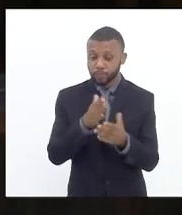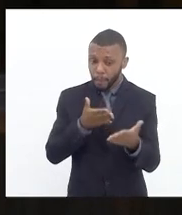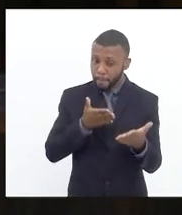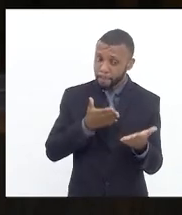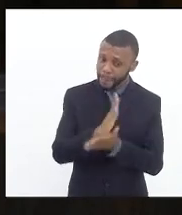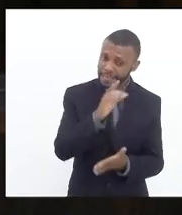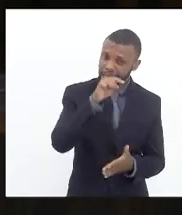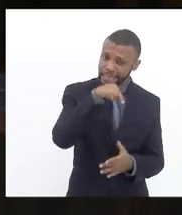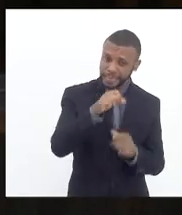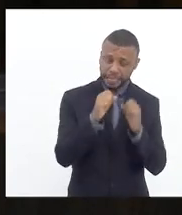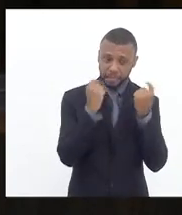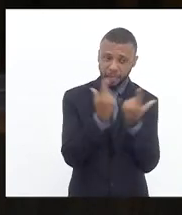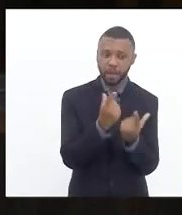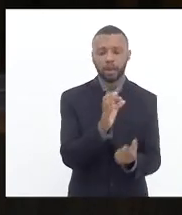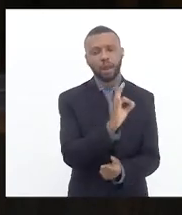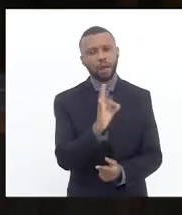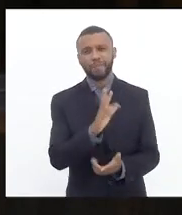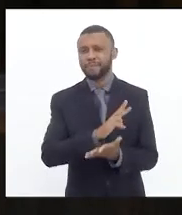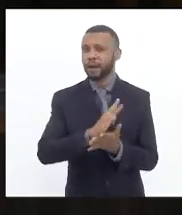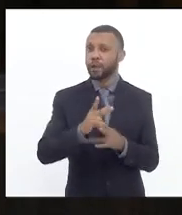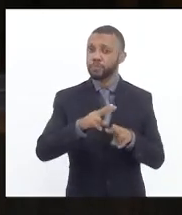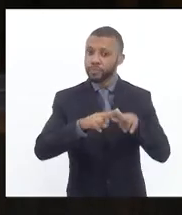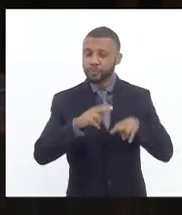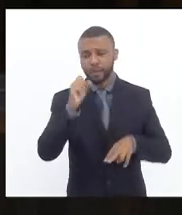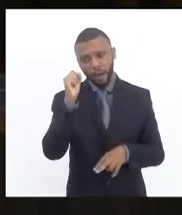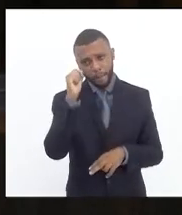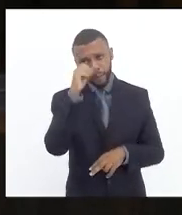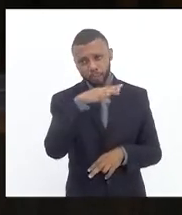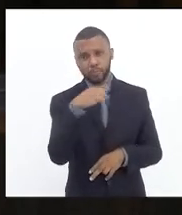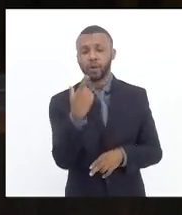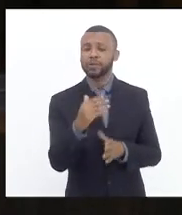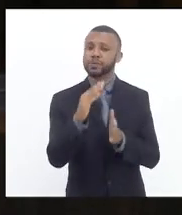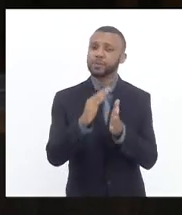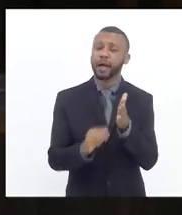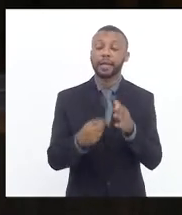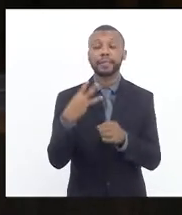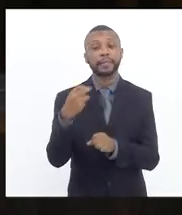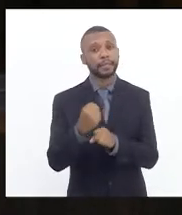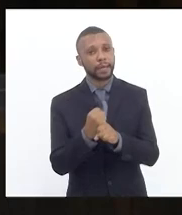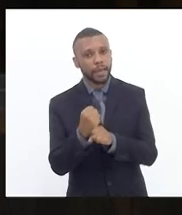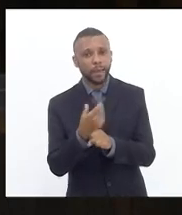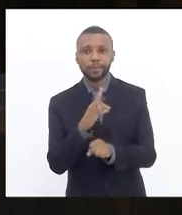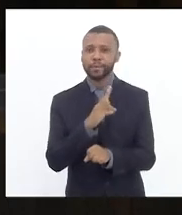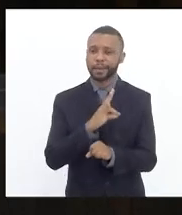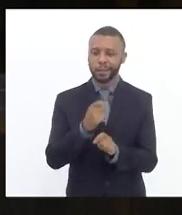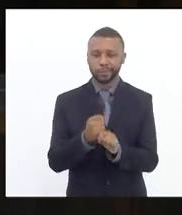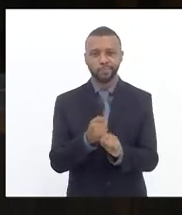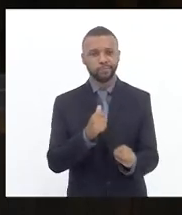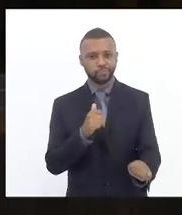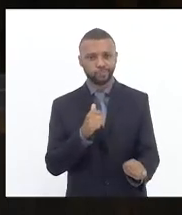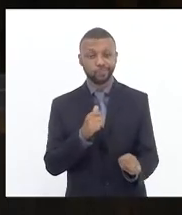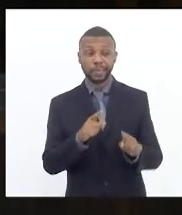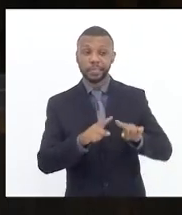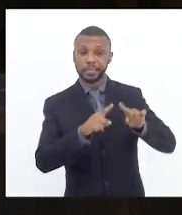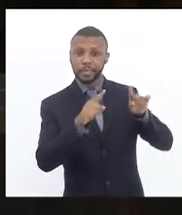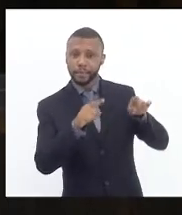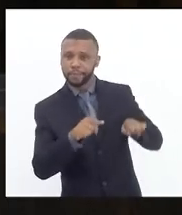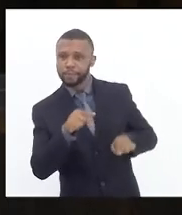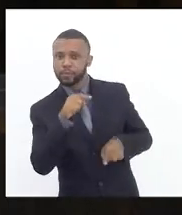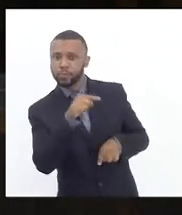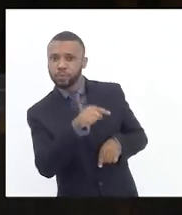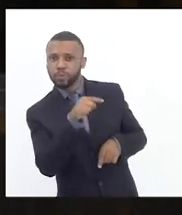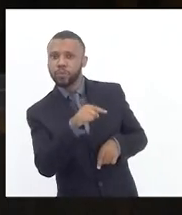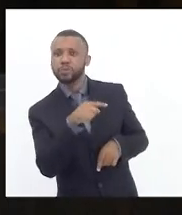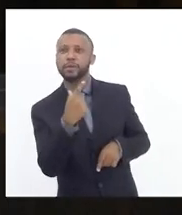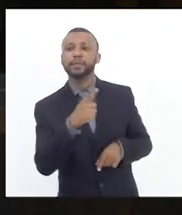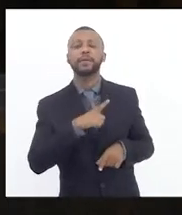casa e não vai passar por vários motivos primeiro que é um absurdo a gente tirar essa questão dos Servidores nós